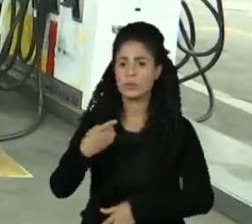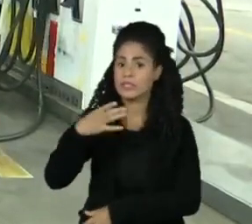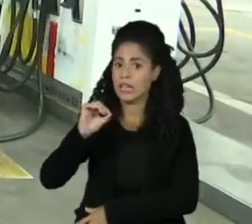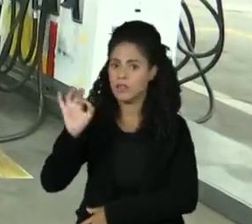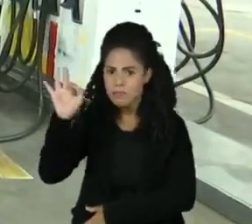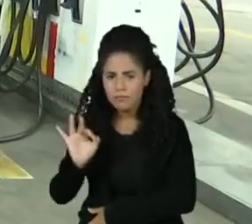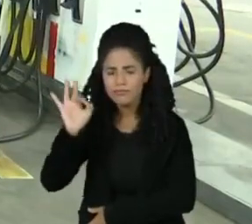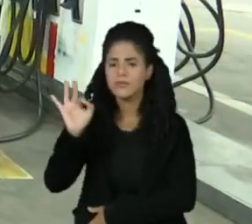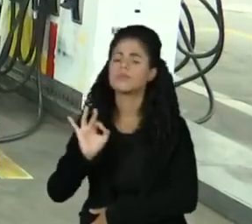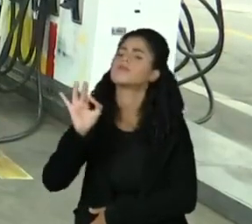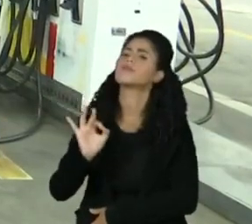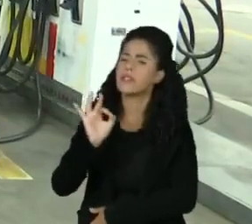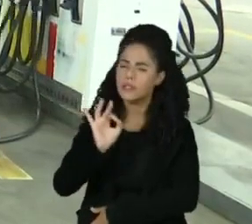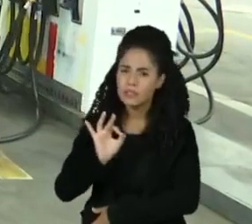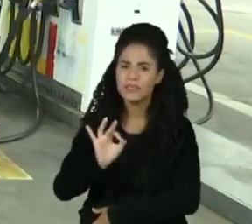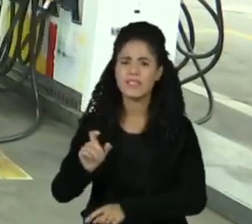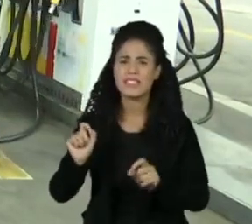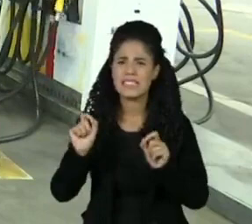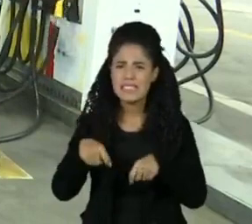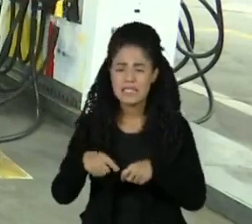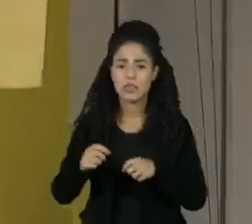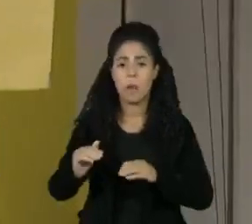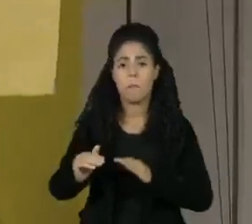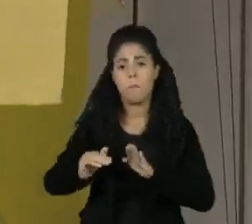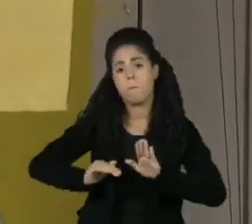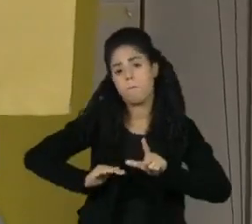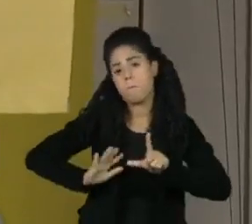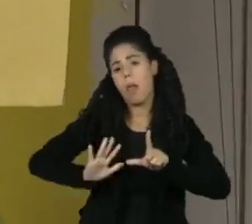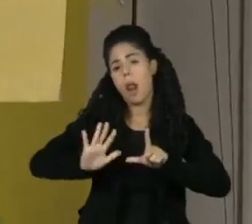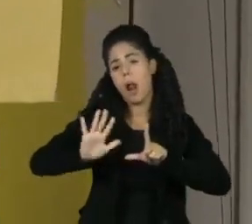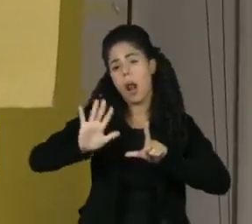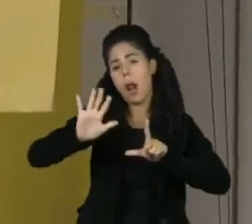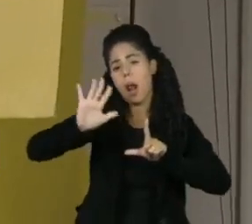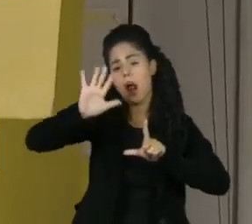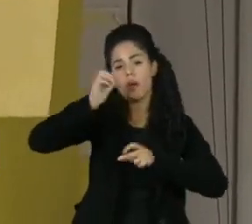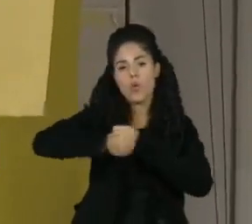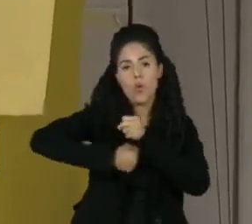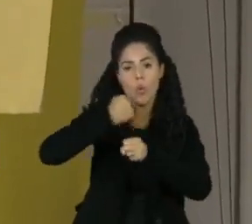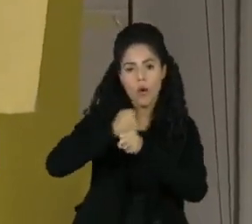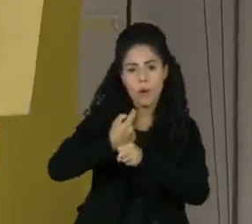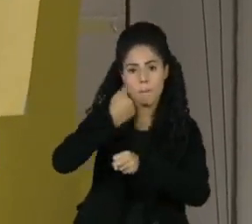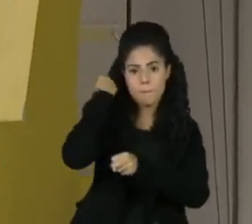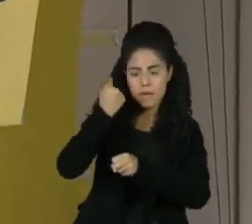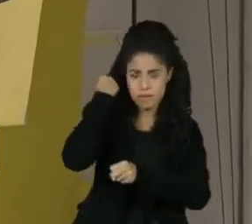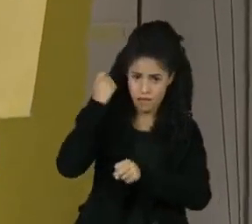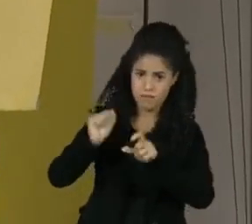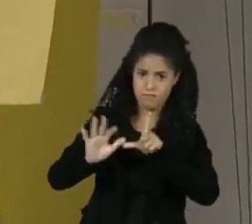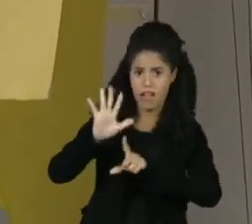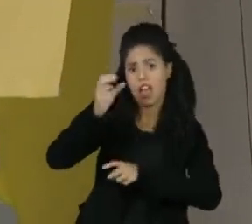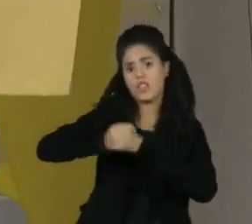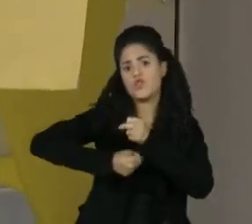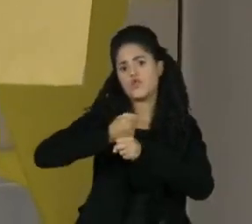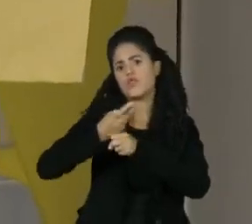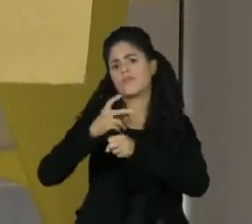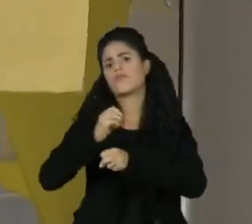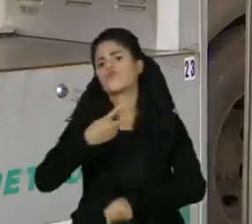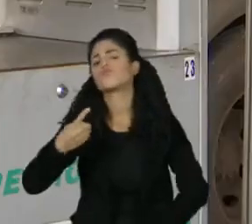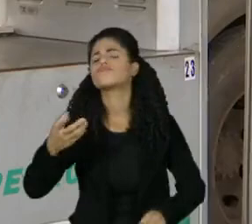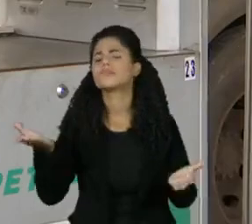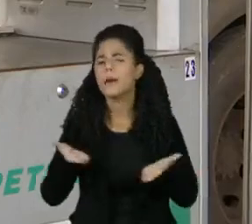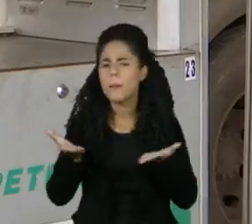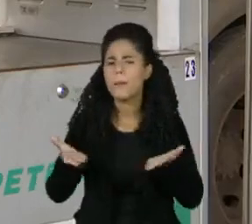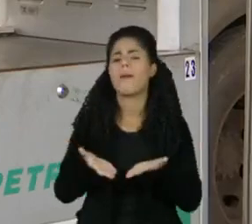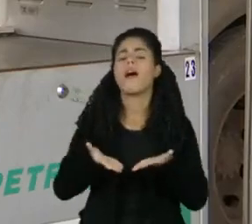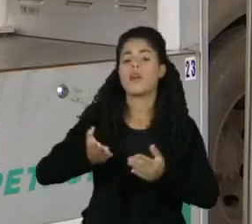preço da gasolina, depois dela já ter subido muito no ano passado, ser a grande vilã da inflação de 2021. O governo tenta encontrar